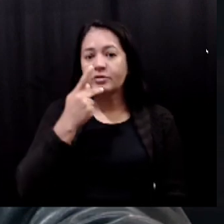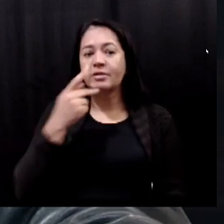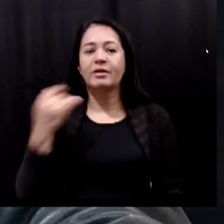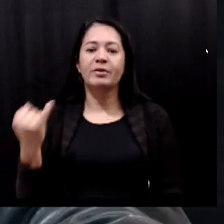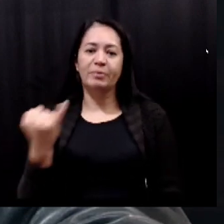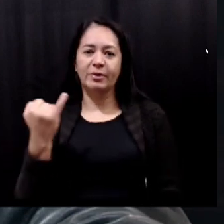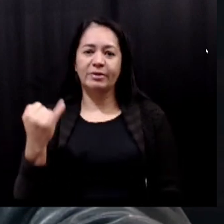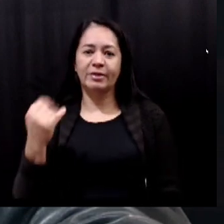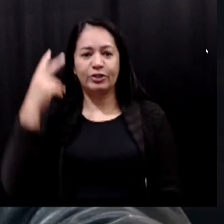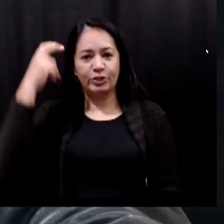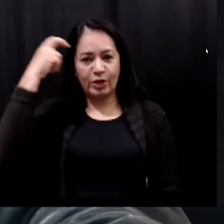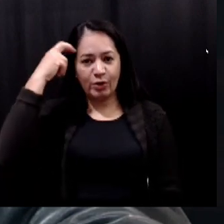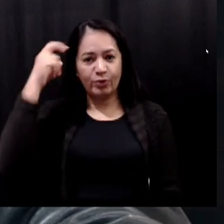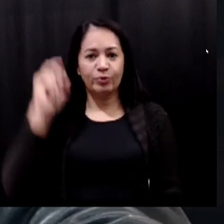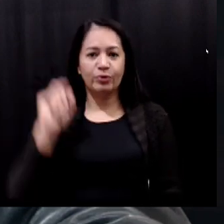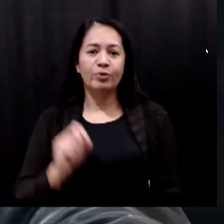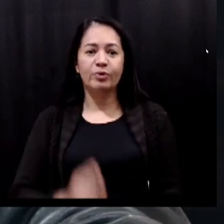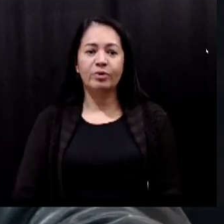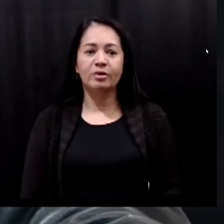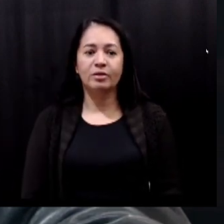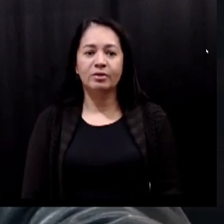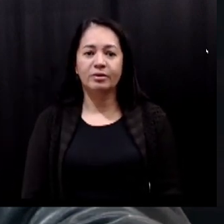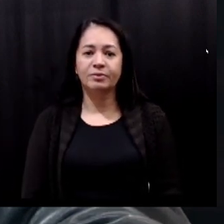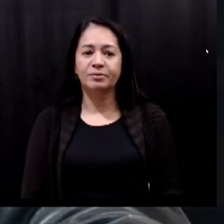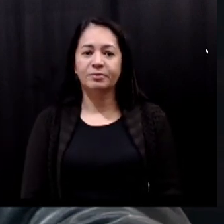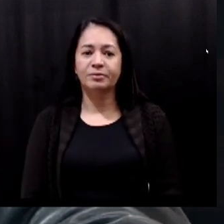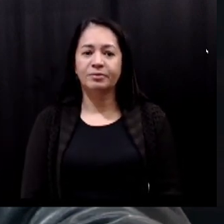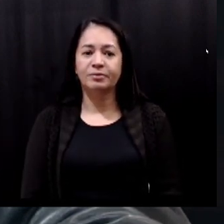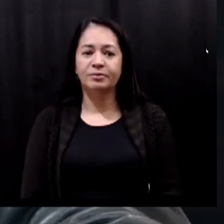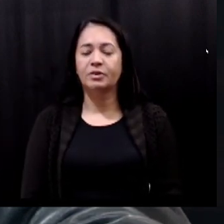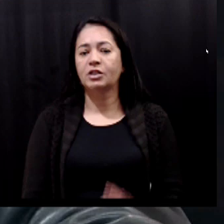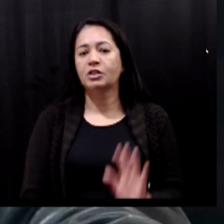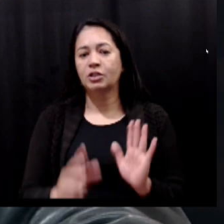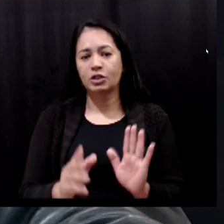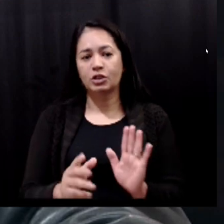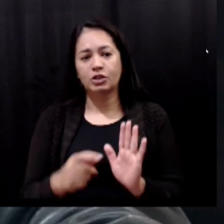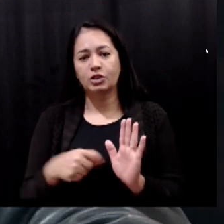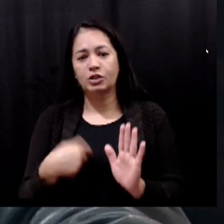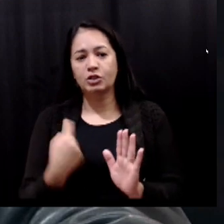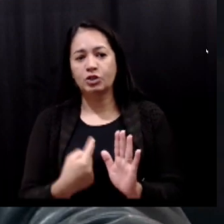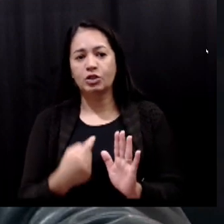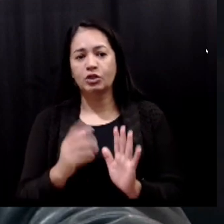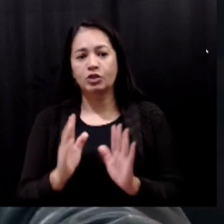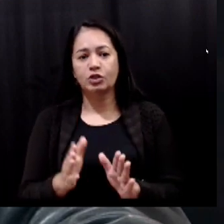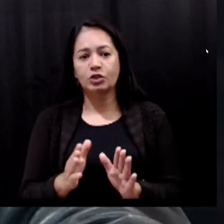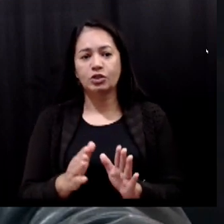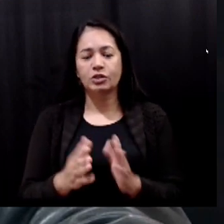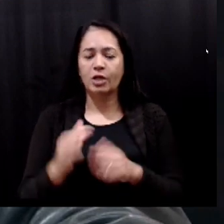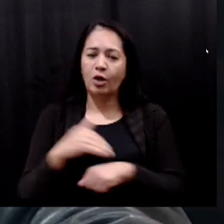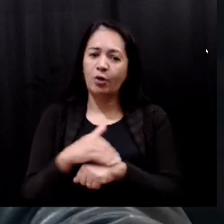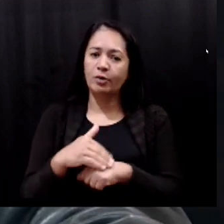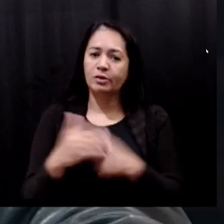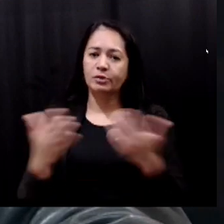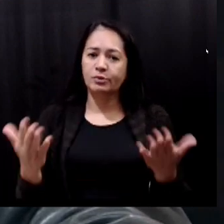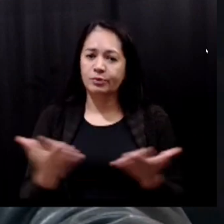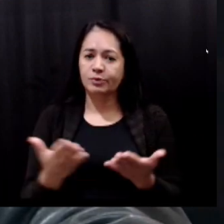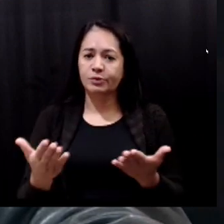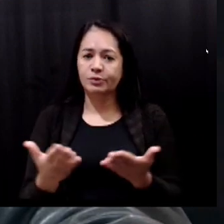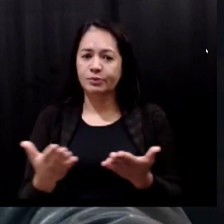que escrevem a respeito disso tudo que a gente está conversando aqui, né?